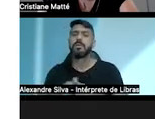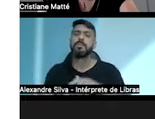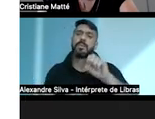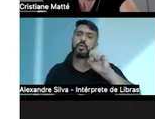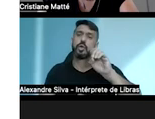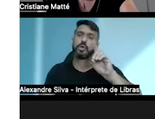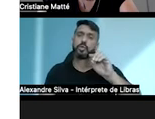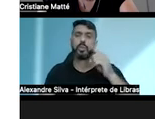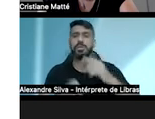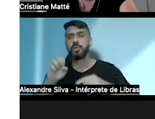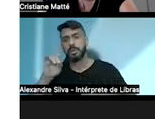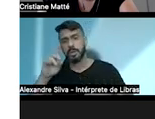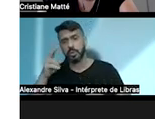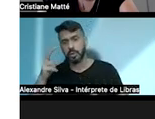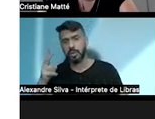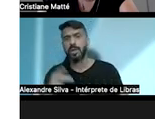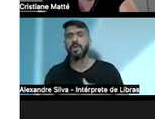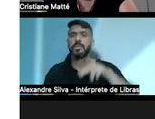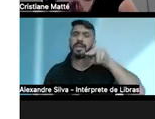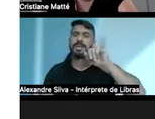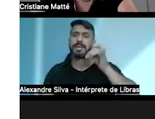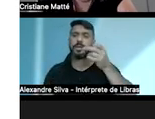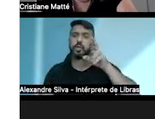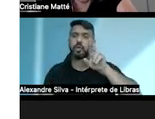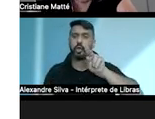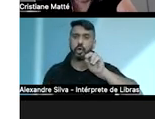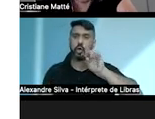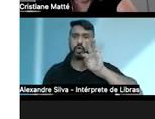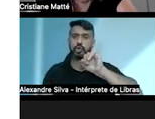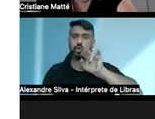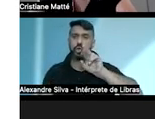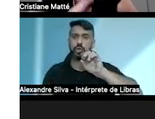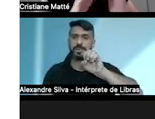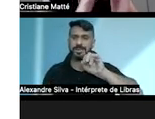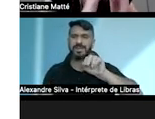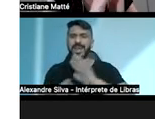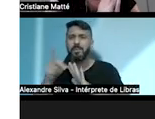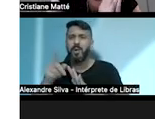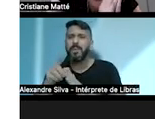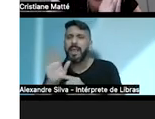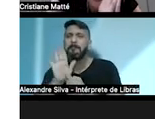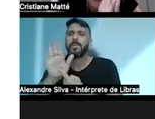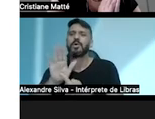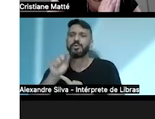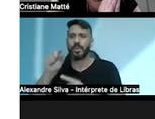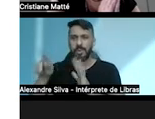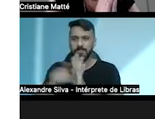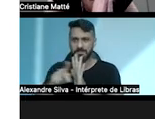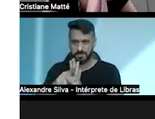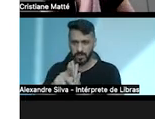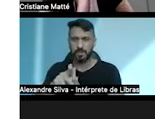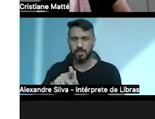SOD2, se avaliou o nível de nitrotirosina, que é um marcador de oxidação proteica. Então, o exercício materno